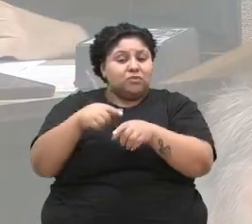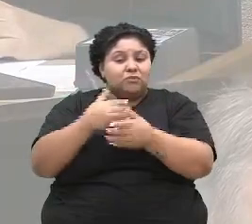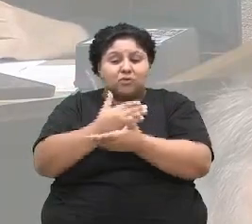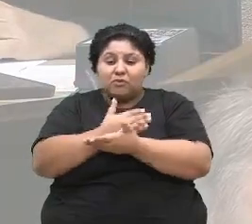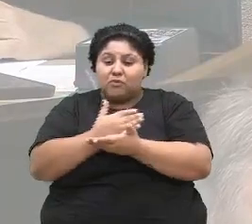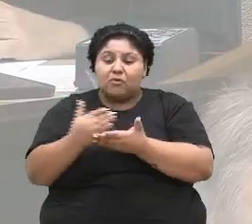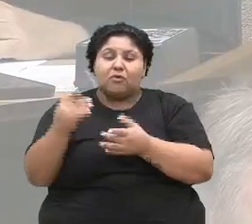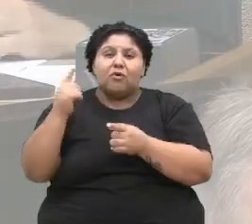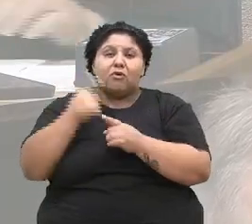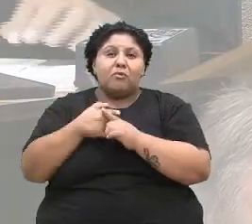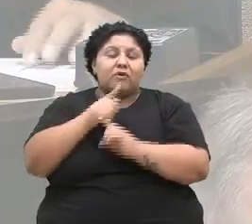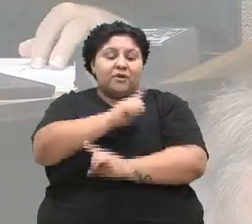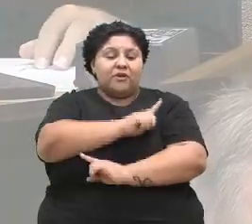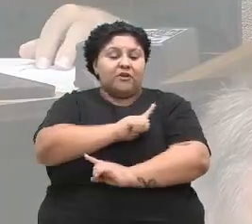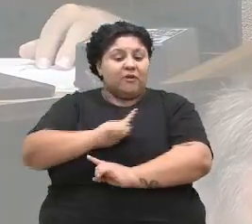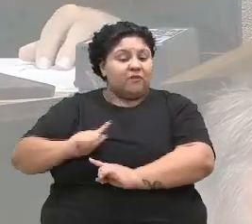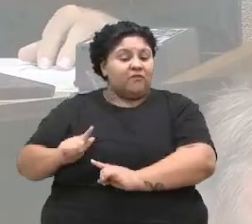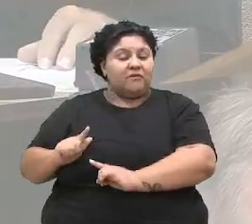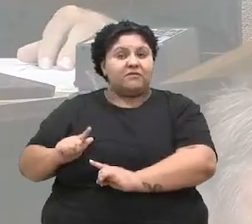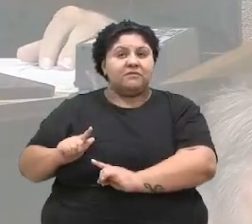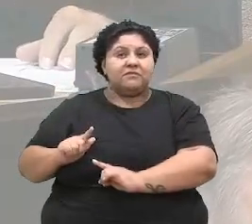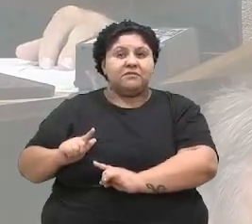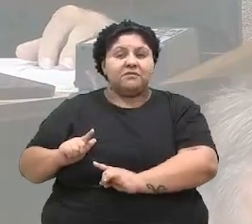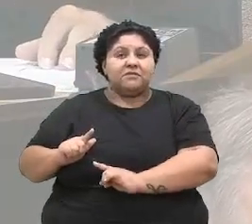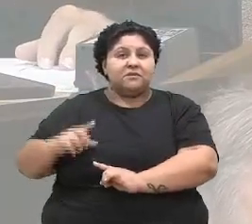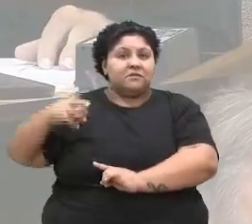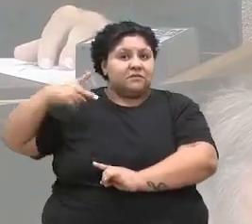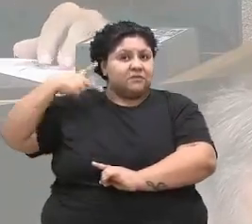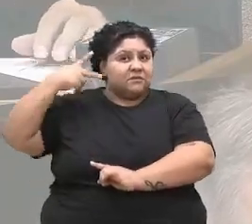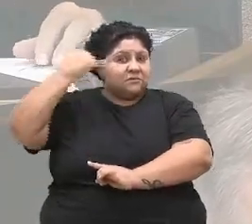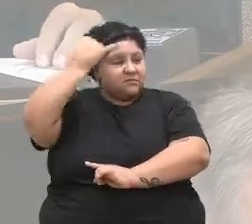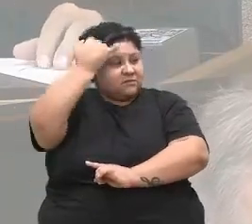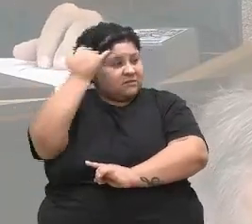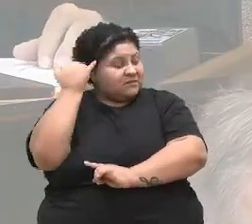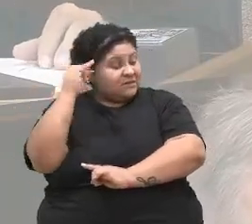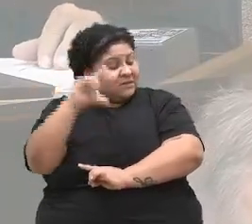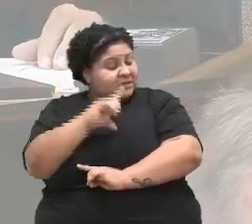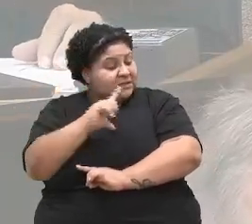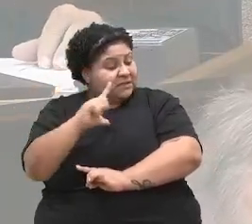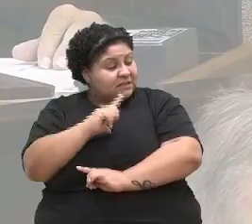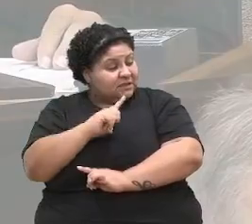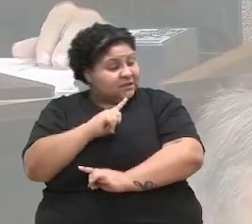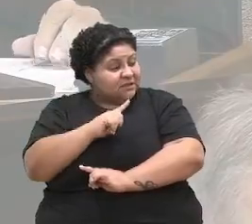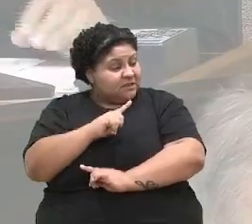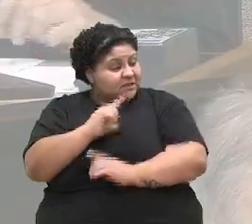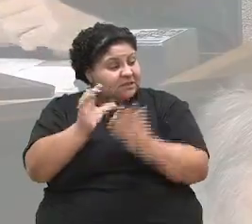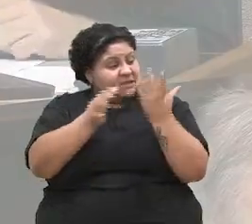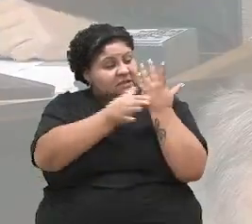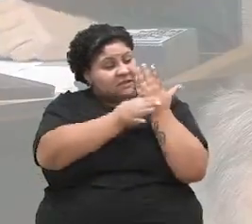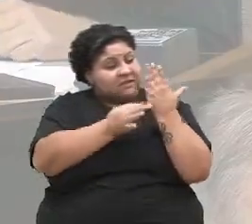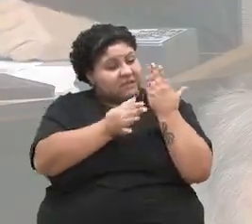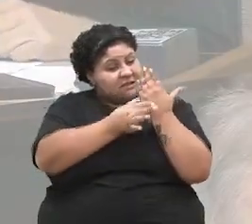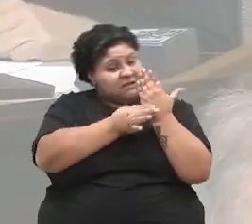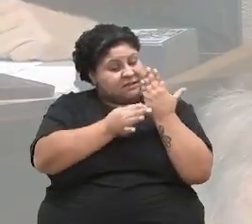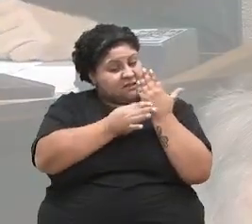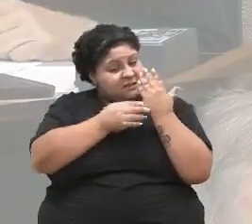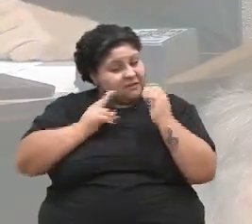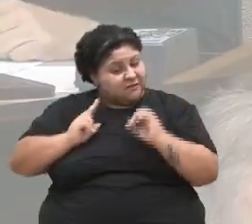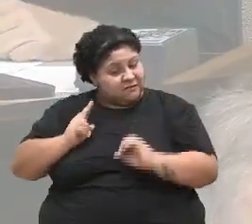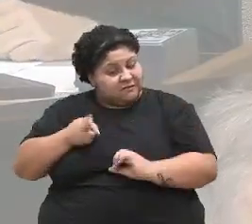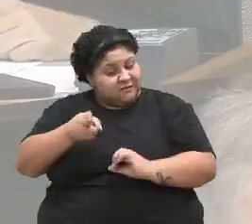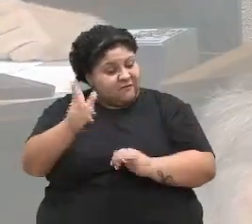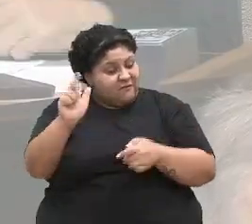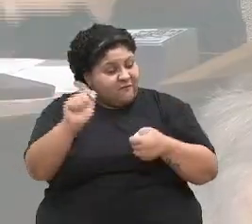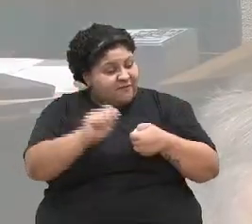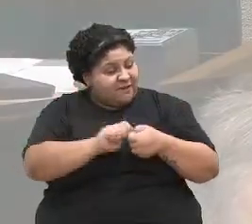do governo, onde o vereador D'Ambrosio se encontrava, não teve a habilidade de uma contrapartida para fazer com